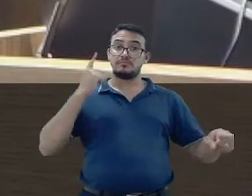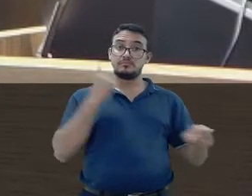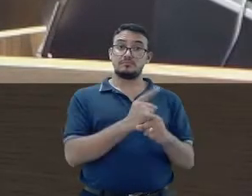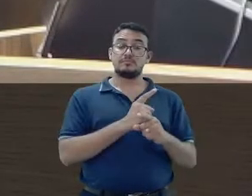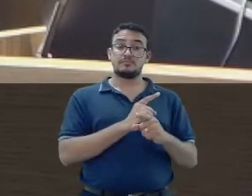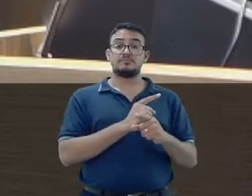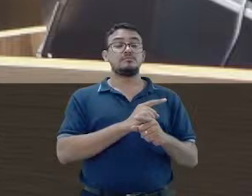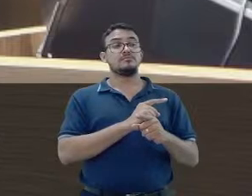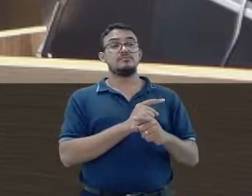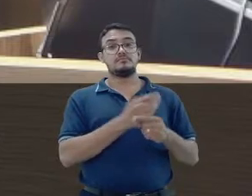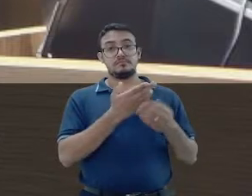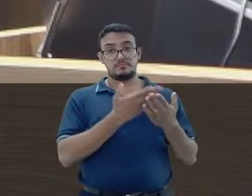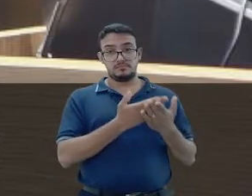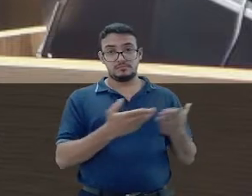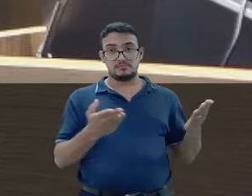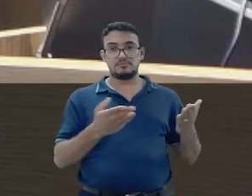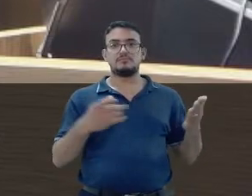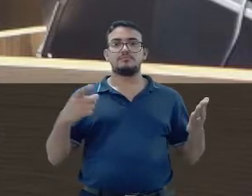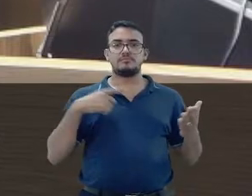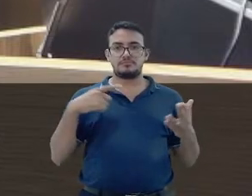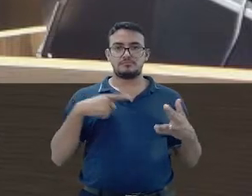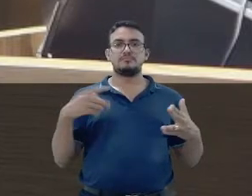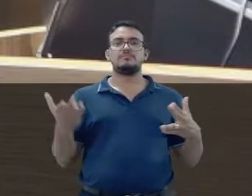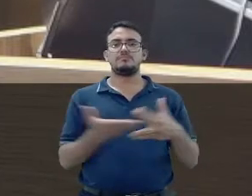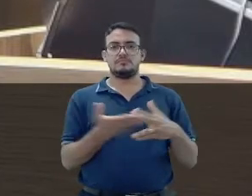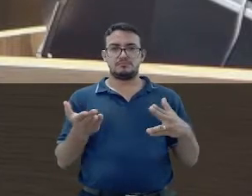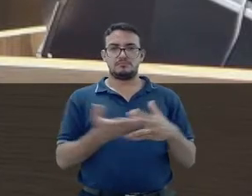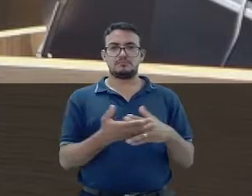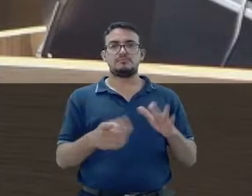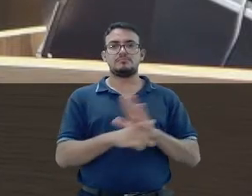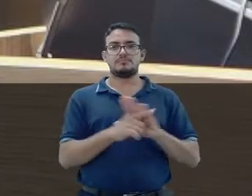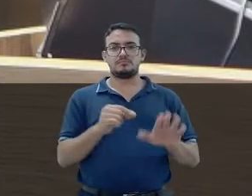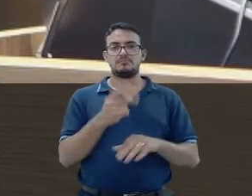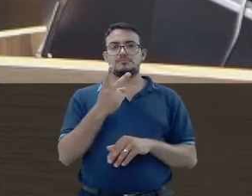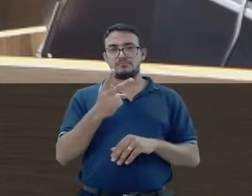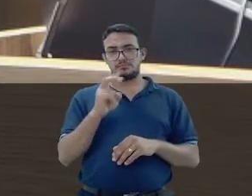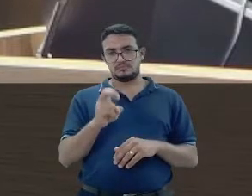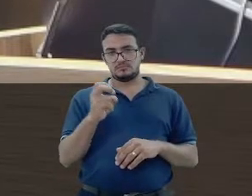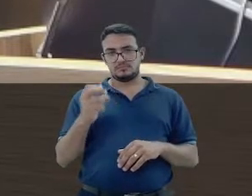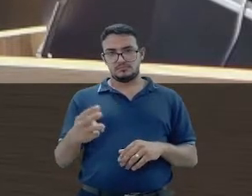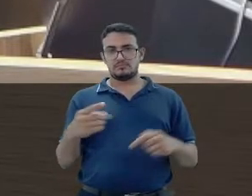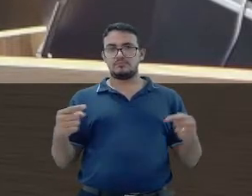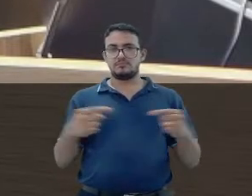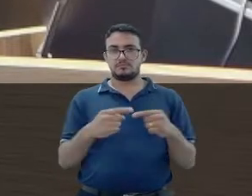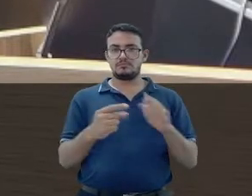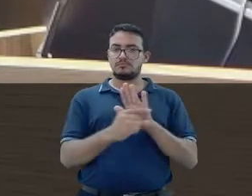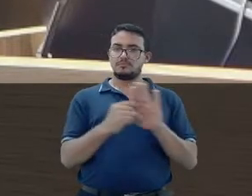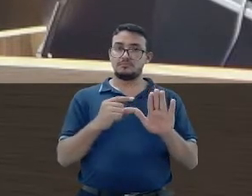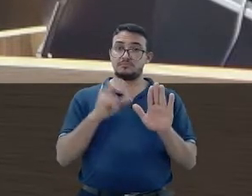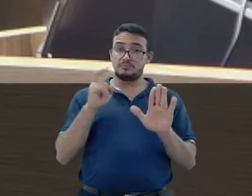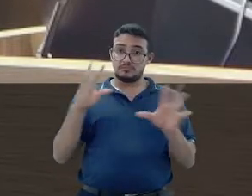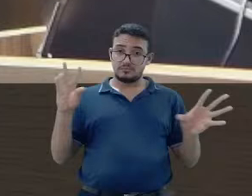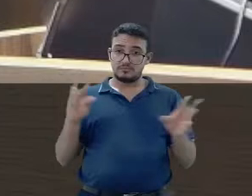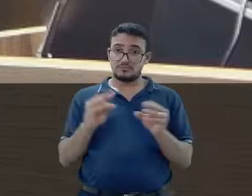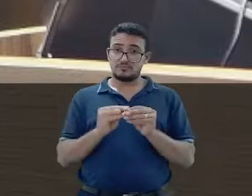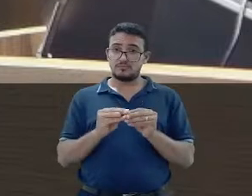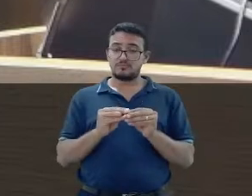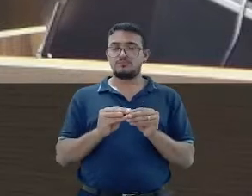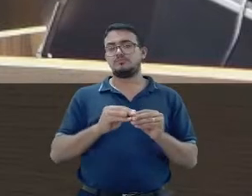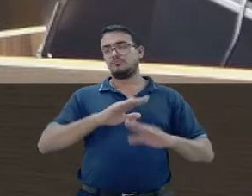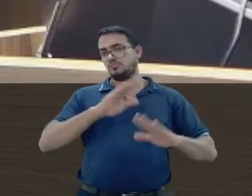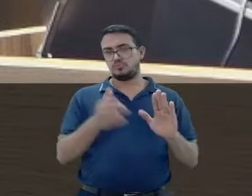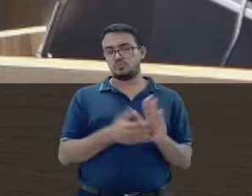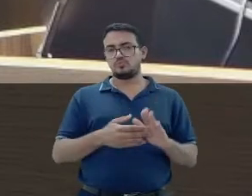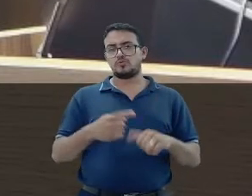empregados cumprem os intervalos do artigo 253 nos moldes do item 5 do resumo das informações colhidas. A cada 1